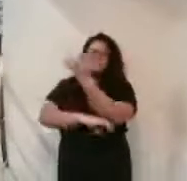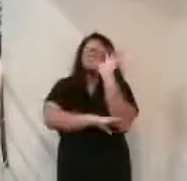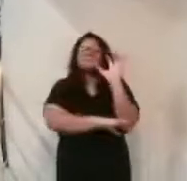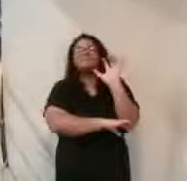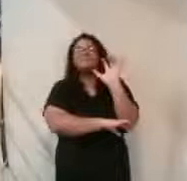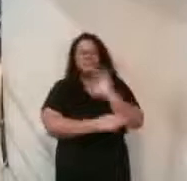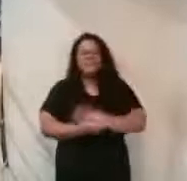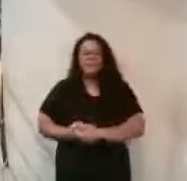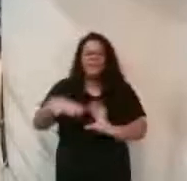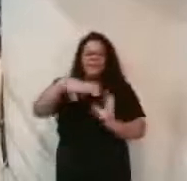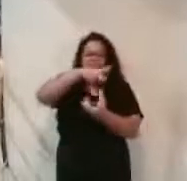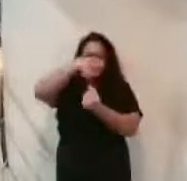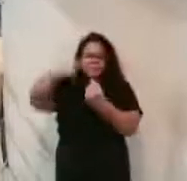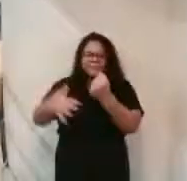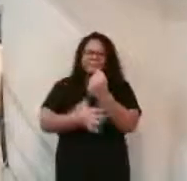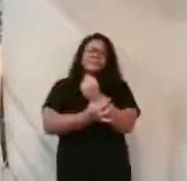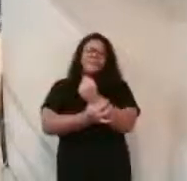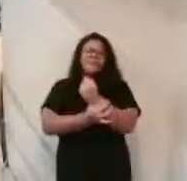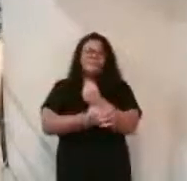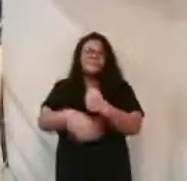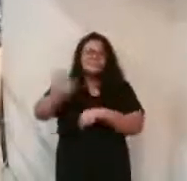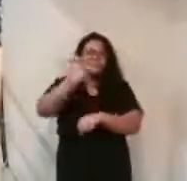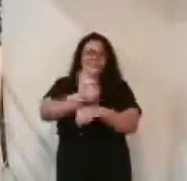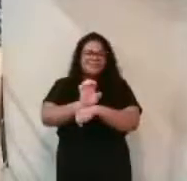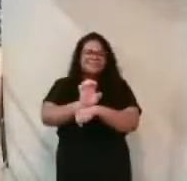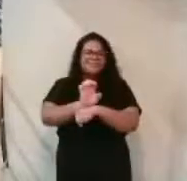de Pernambuco.